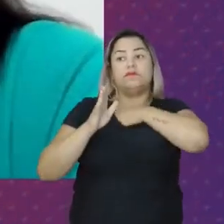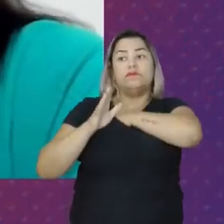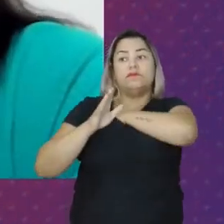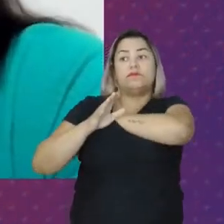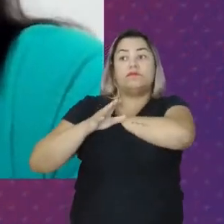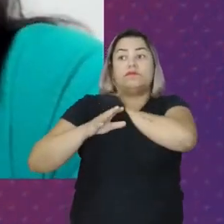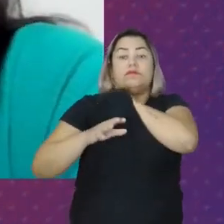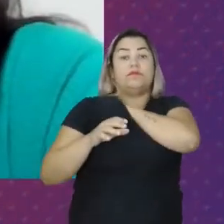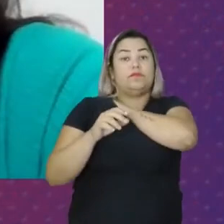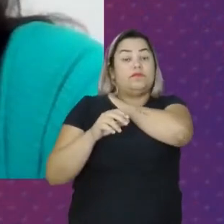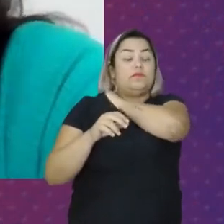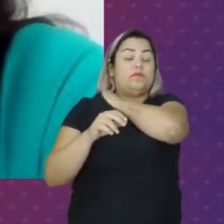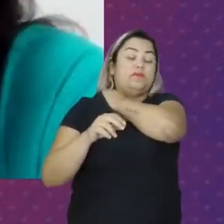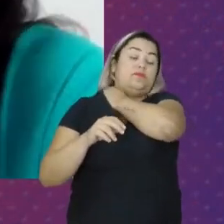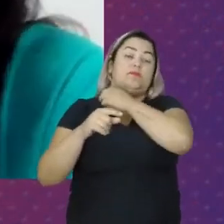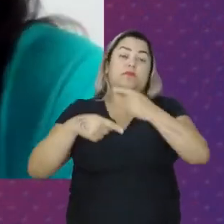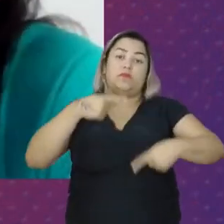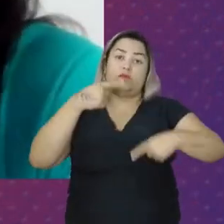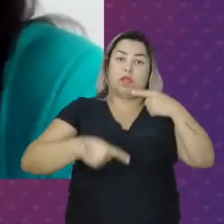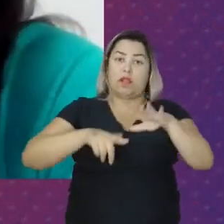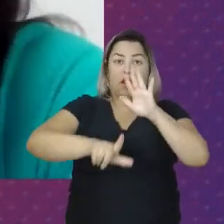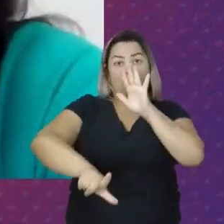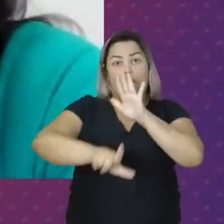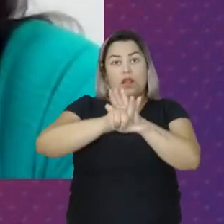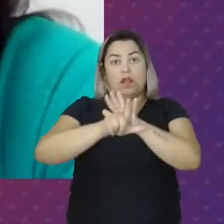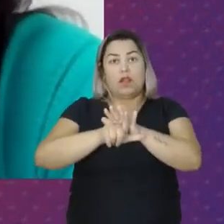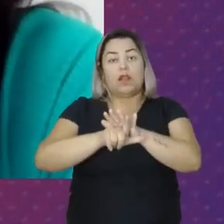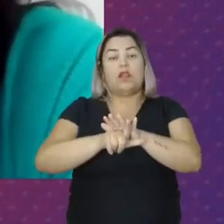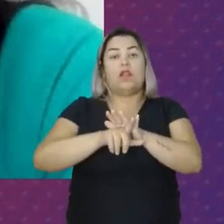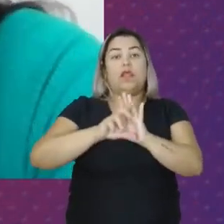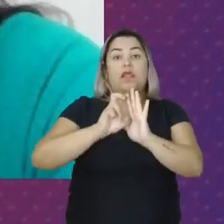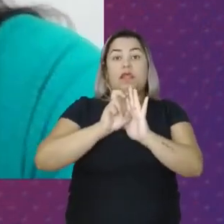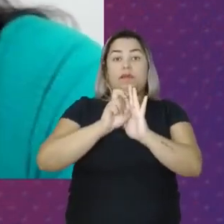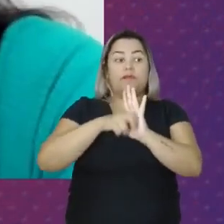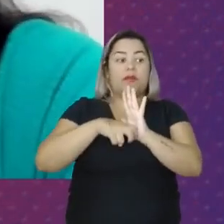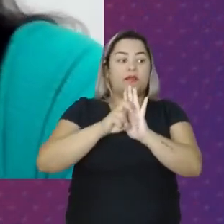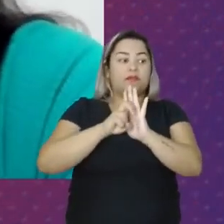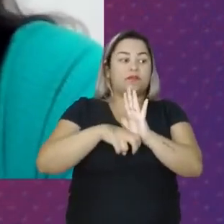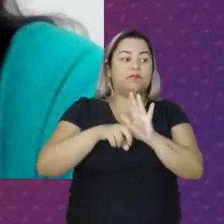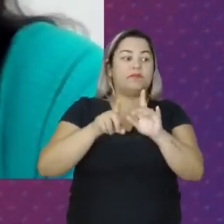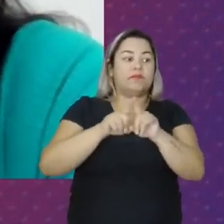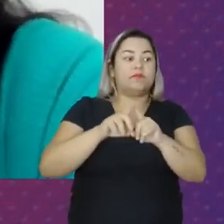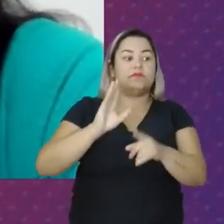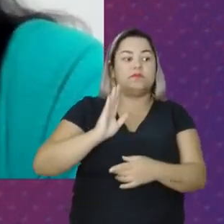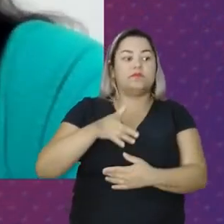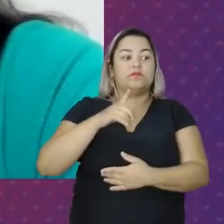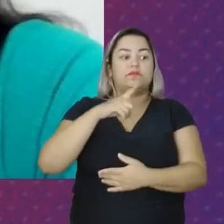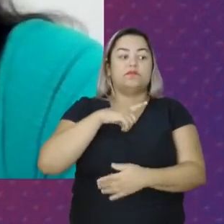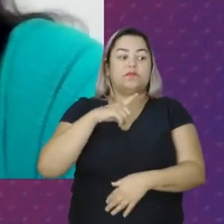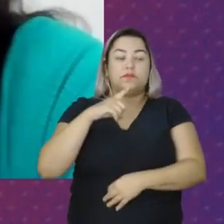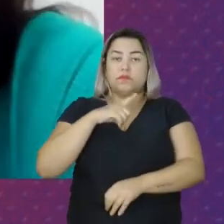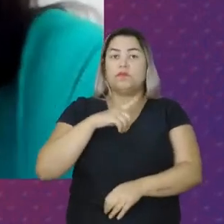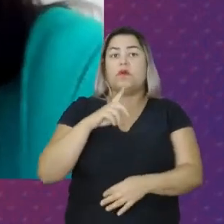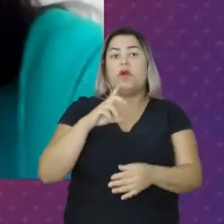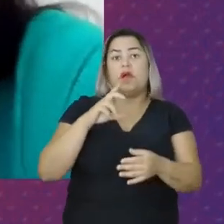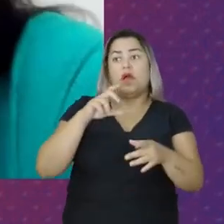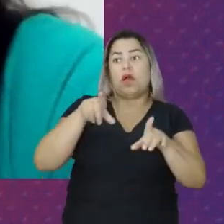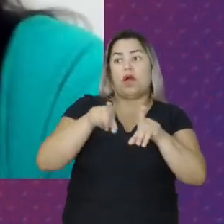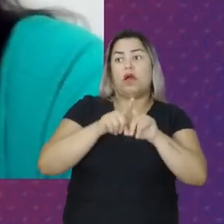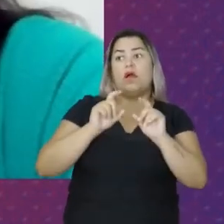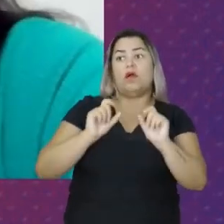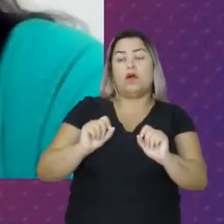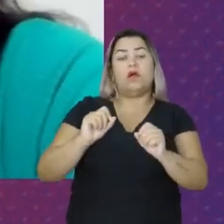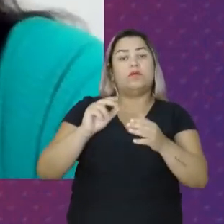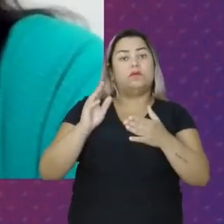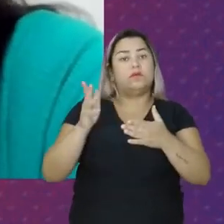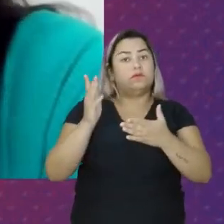à época a discussão sobre a Lei Maria da Penha, né? O Brasil já tinha sido condenado no caso da Maria da Penha, e aí entre